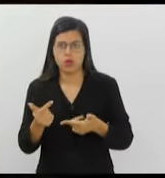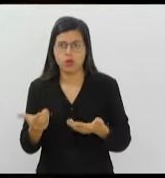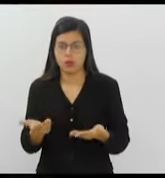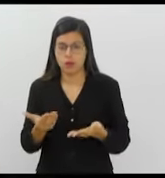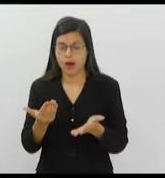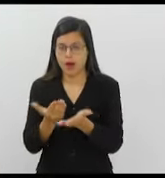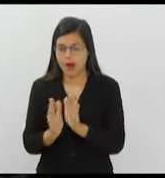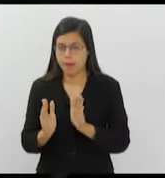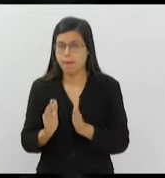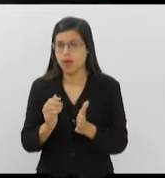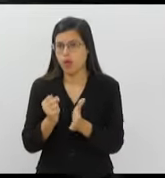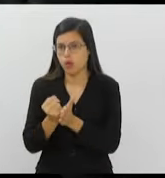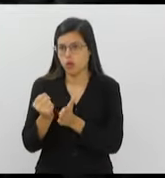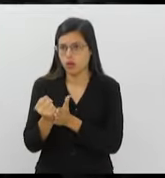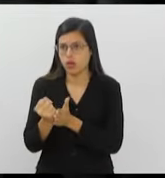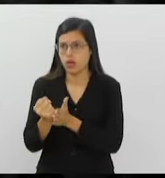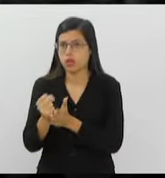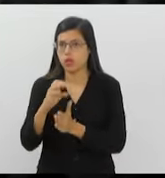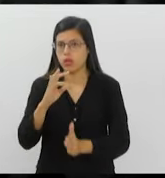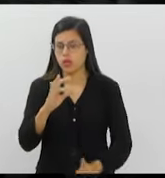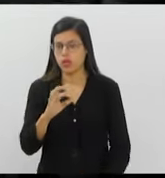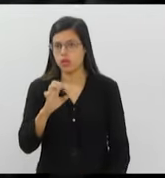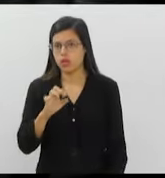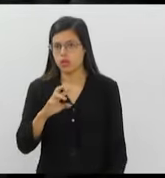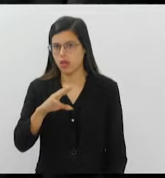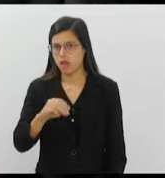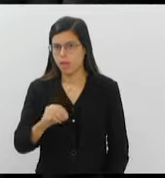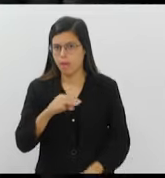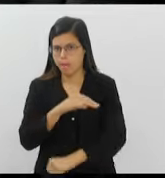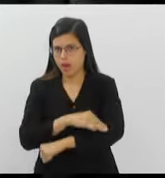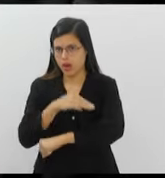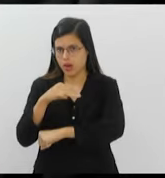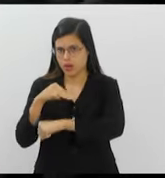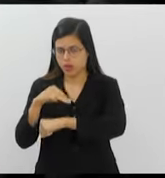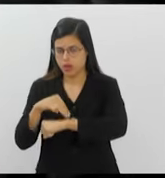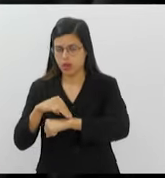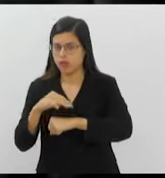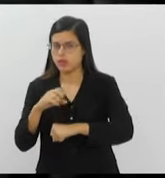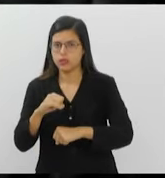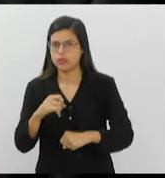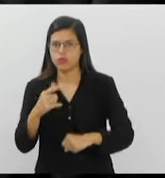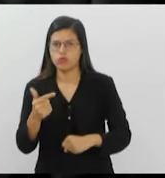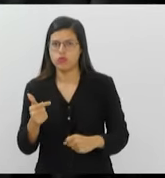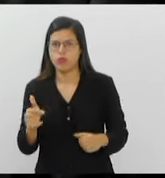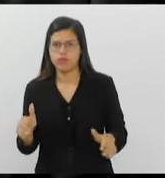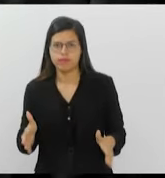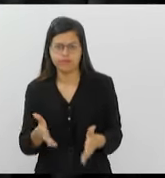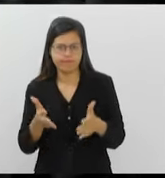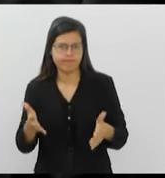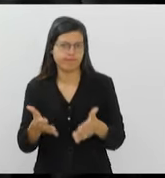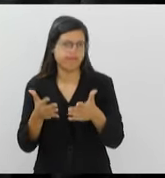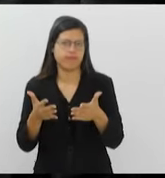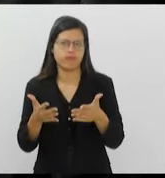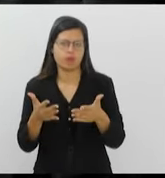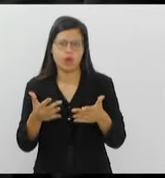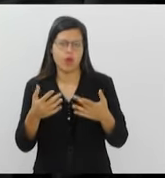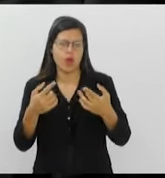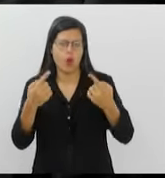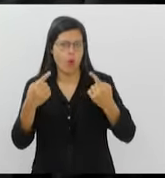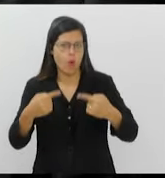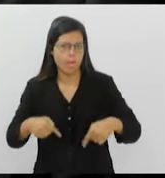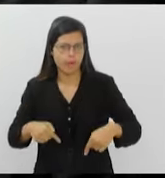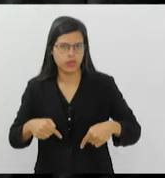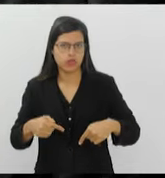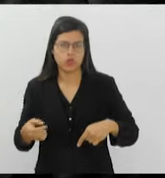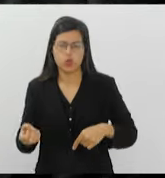Macaé. Se não tivesse esse incentivo, ela não iria nem competir nesses